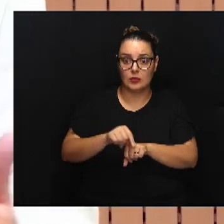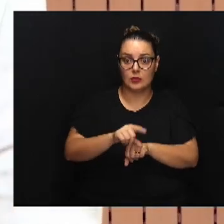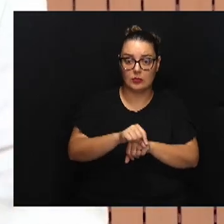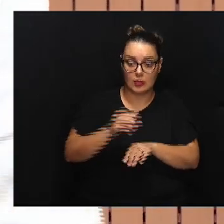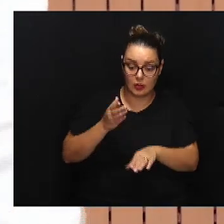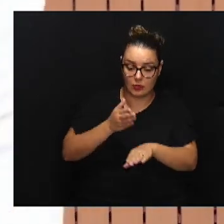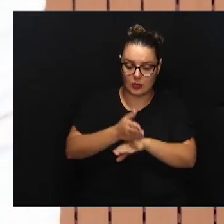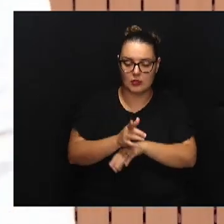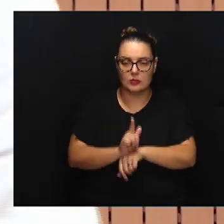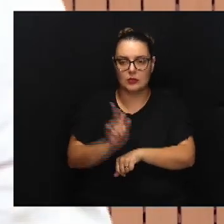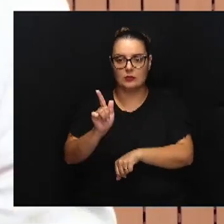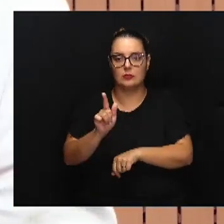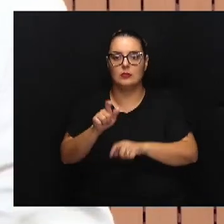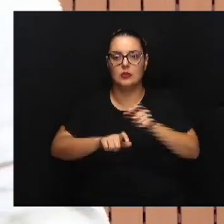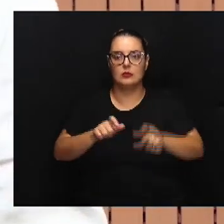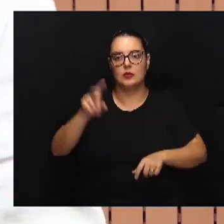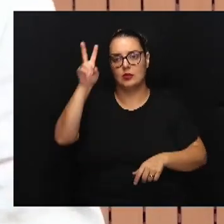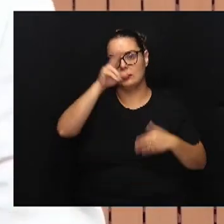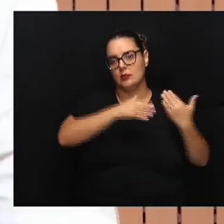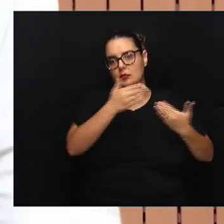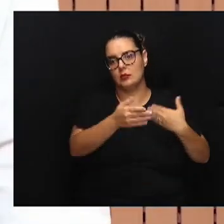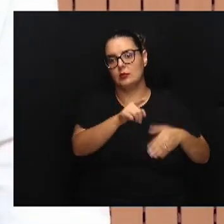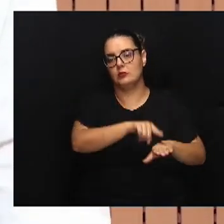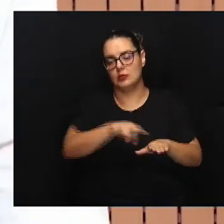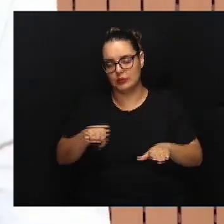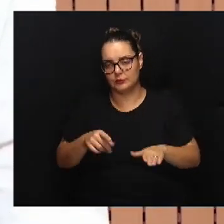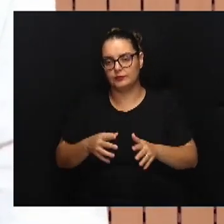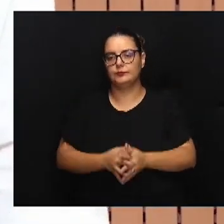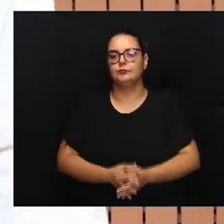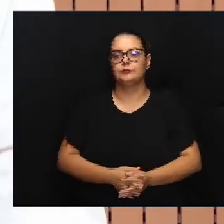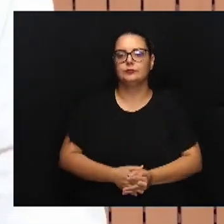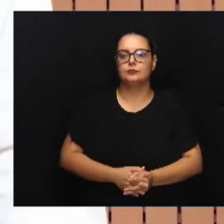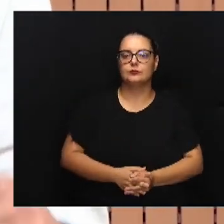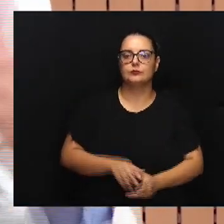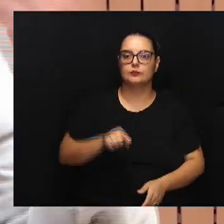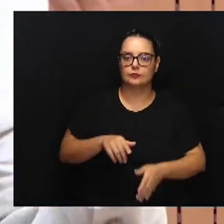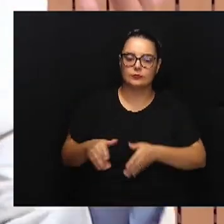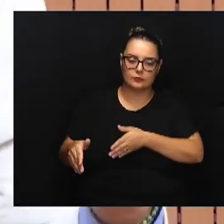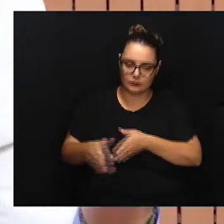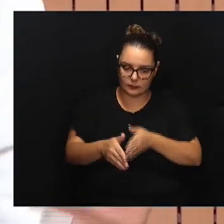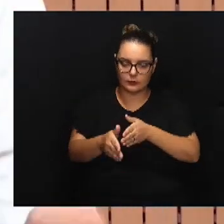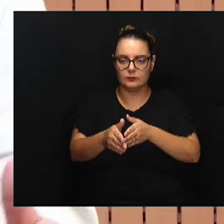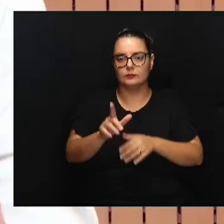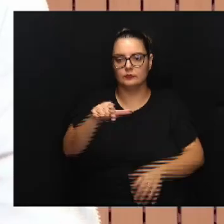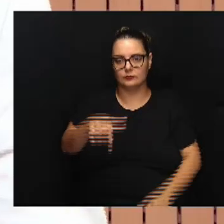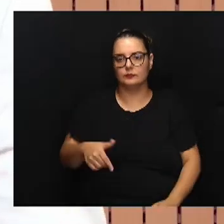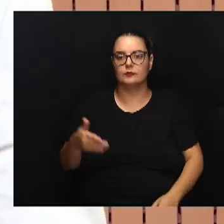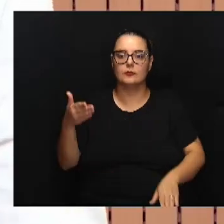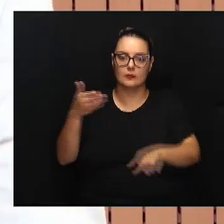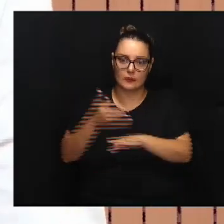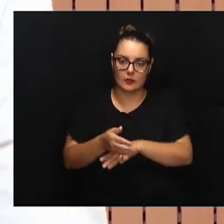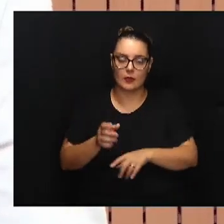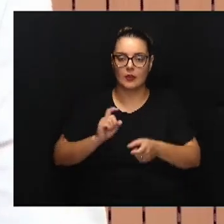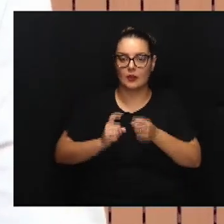ensino superior por pessoas historicamente excluídas, né? Foi aí o nosso caminho. Depois participamos de uma reunião, um encontro que